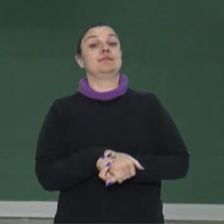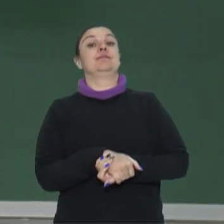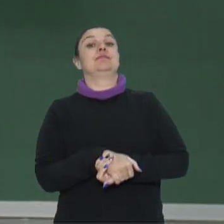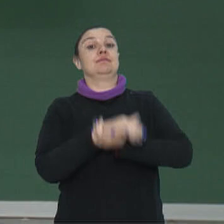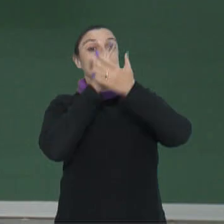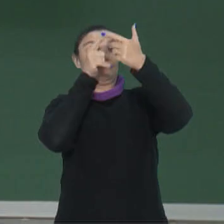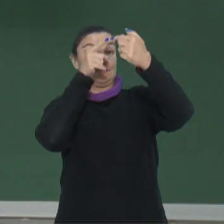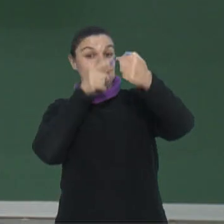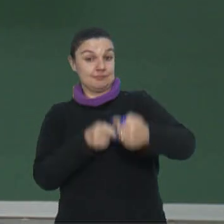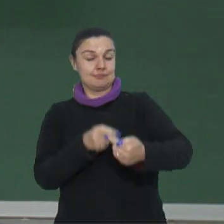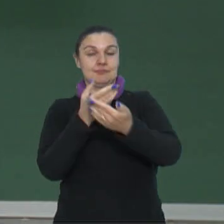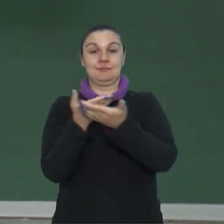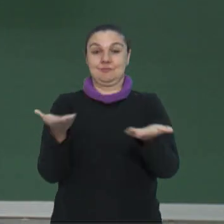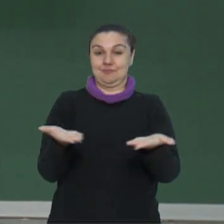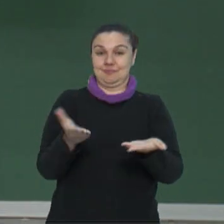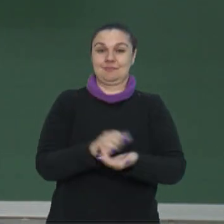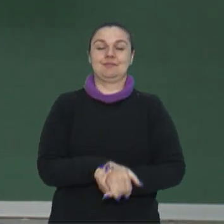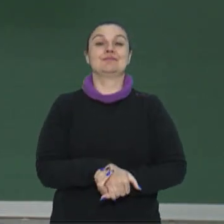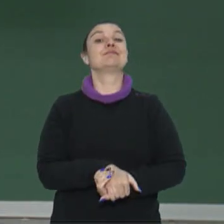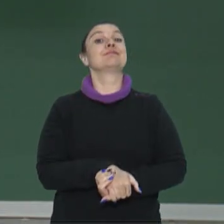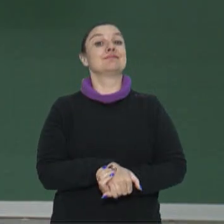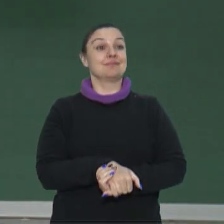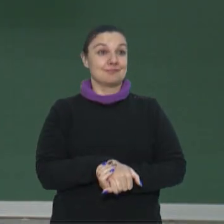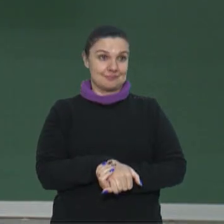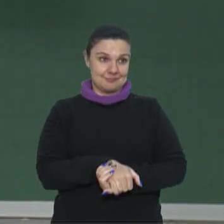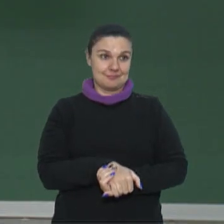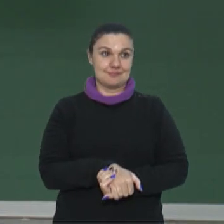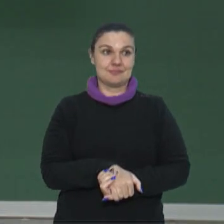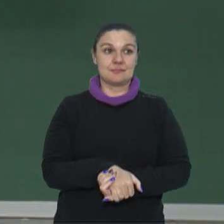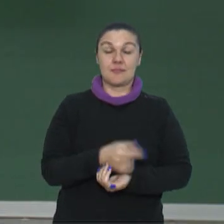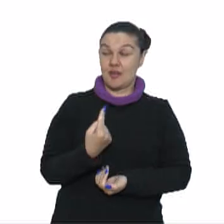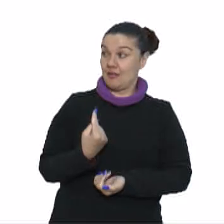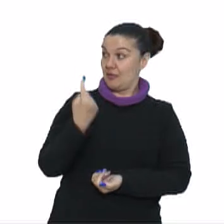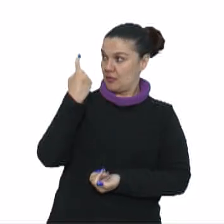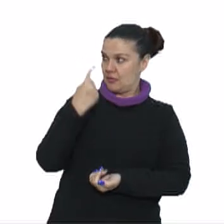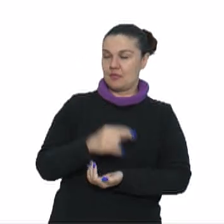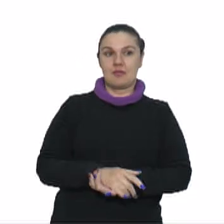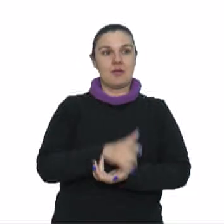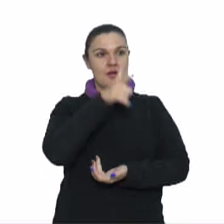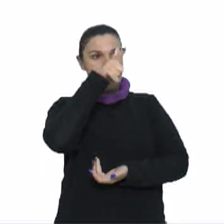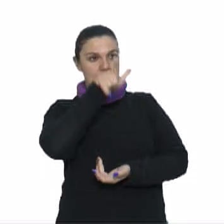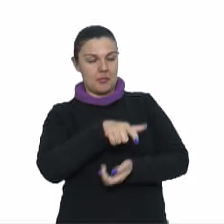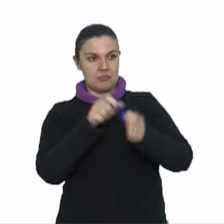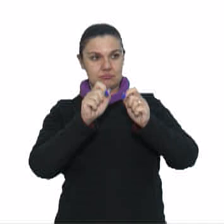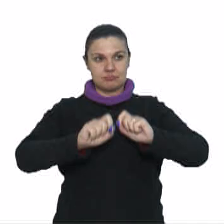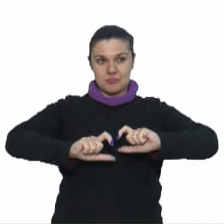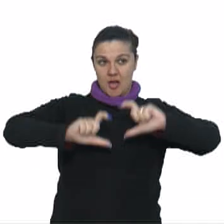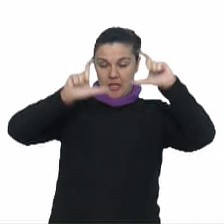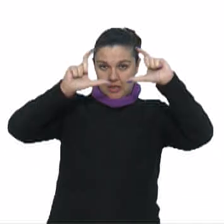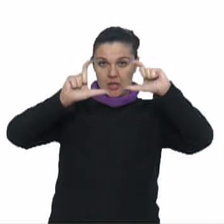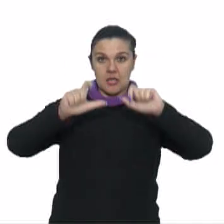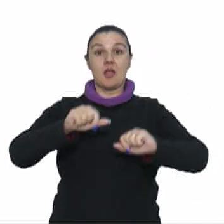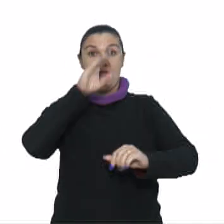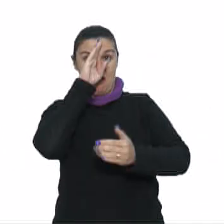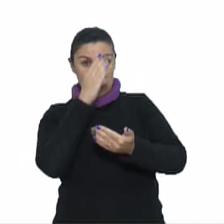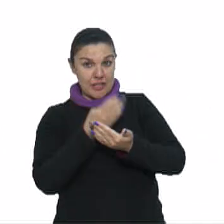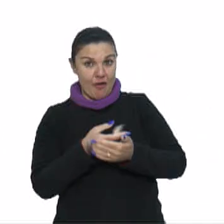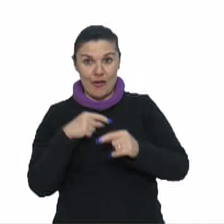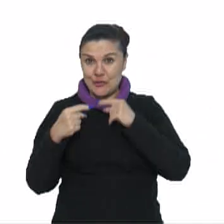os desafios da nossa aula para nós estudarmos juntos. Olha lá, mais um destaque para ninguém ter